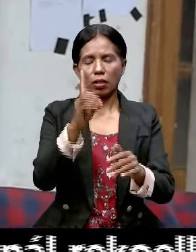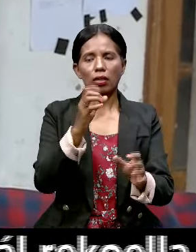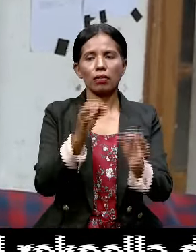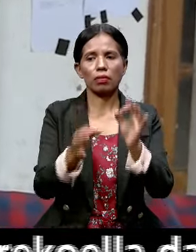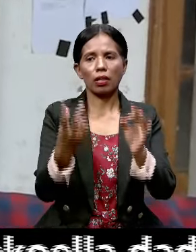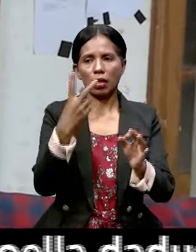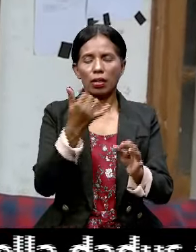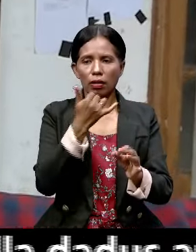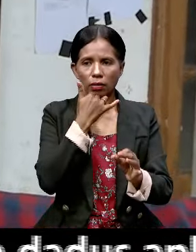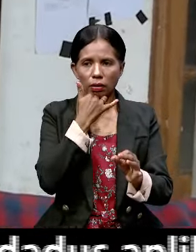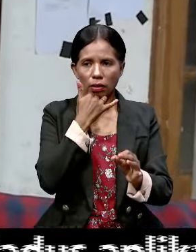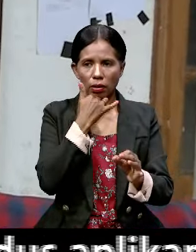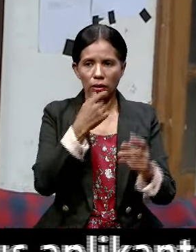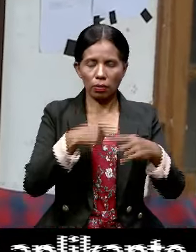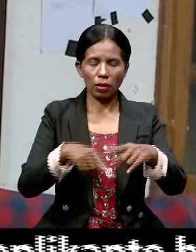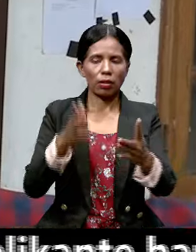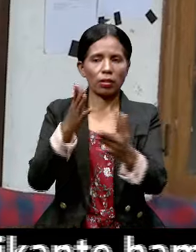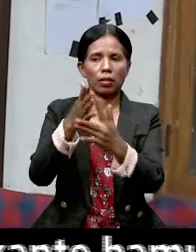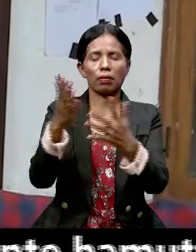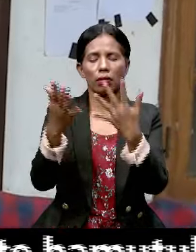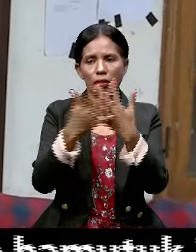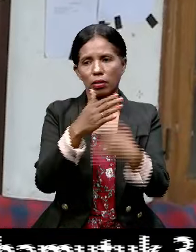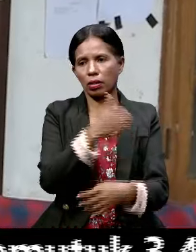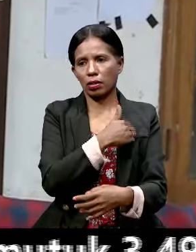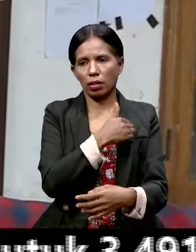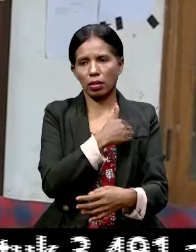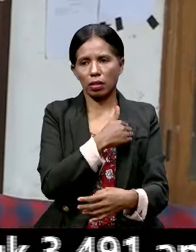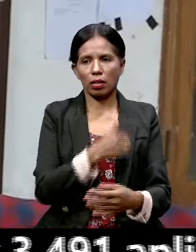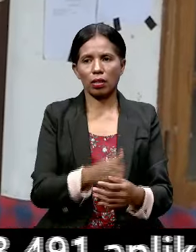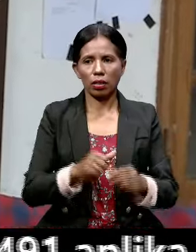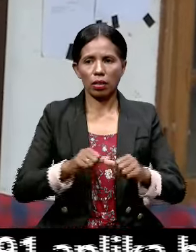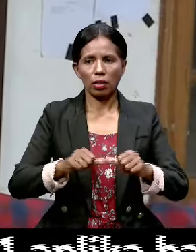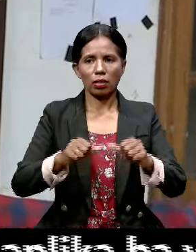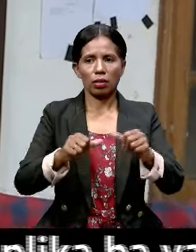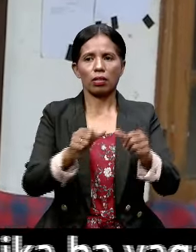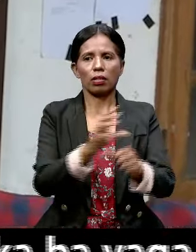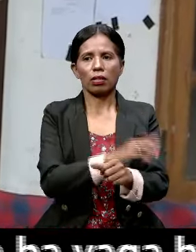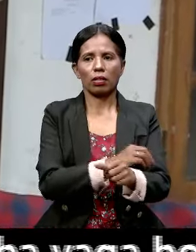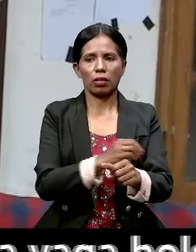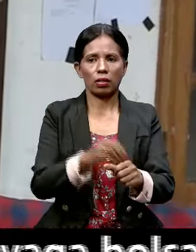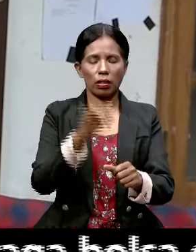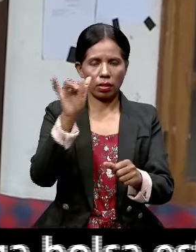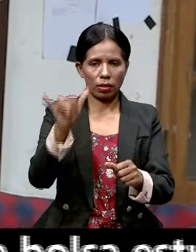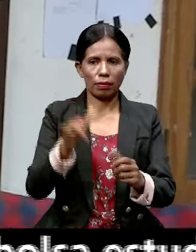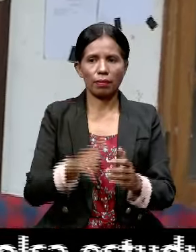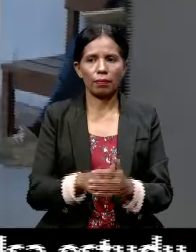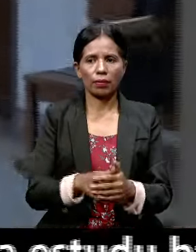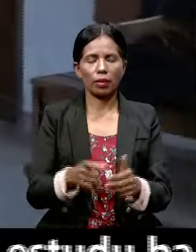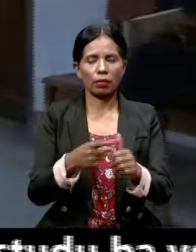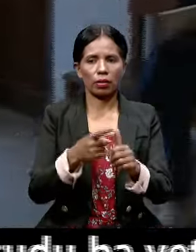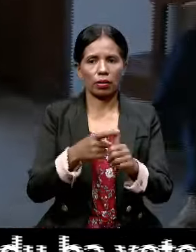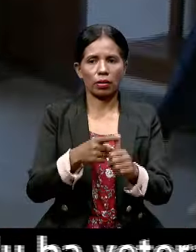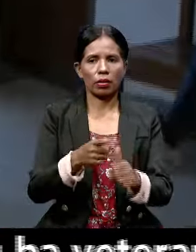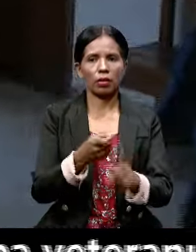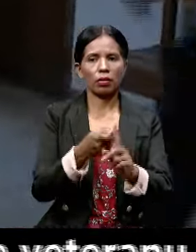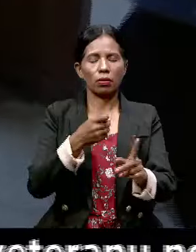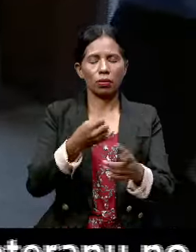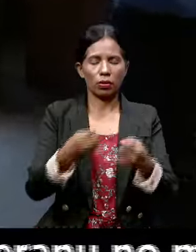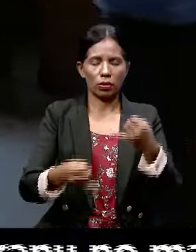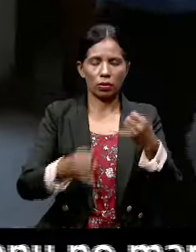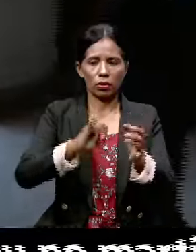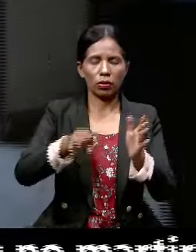na sala, não é uma foi nova prisão. Mas bem, quando ele se lá o dia que ela ia ali. Primeiro interrogatório, né? Presídio se juiz